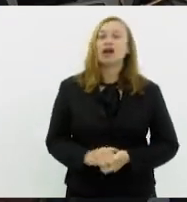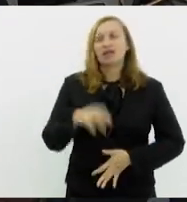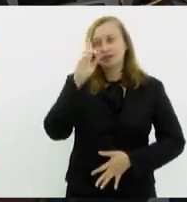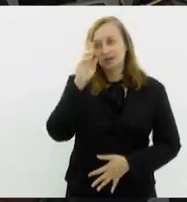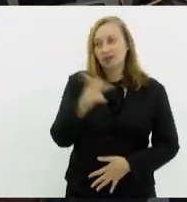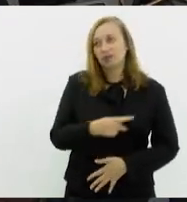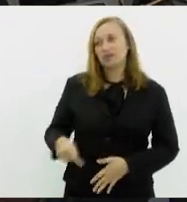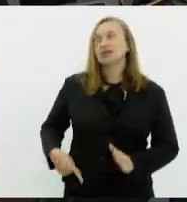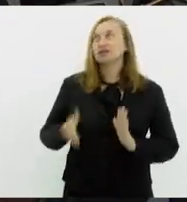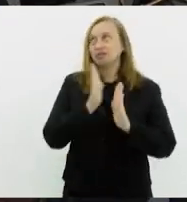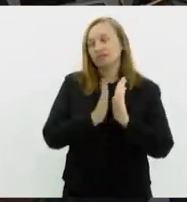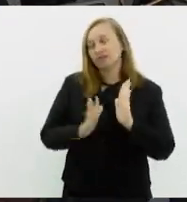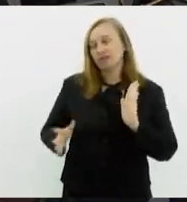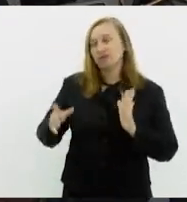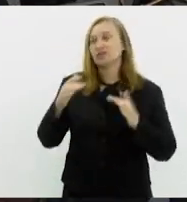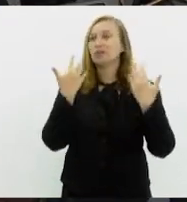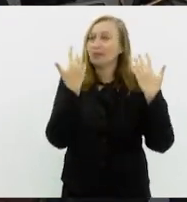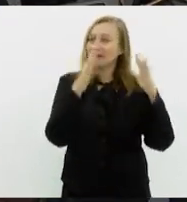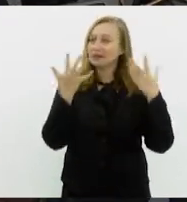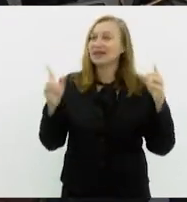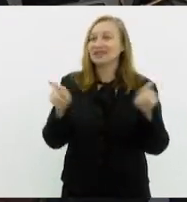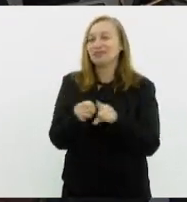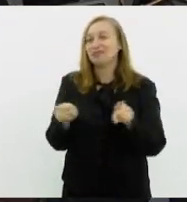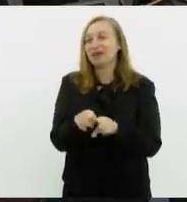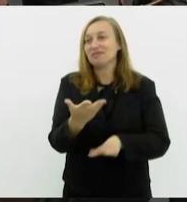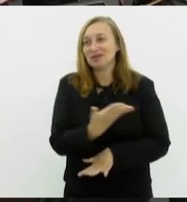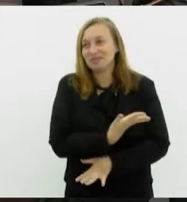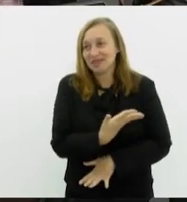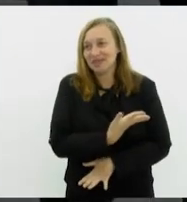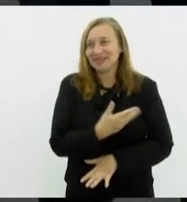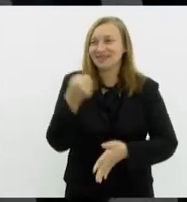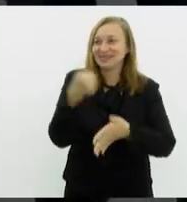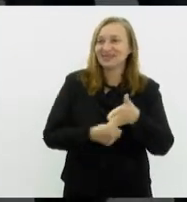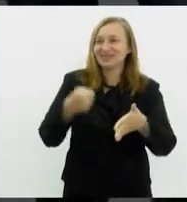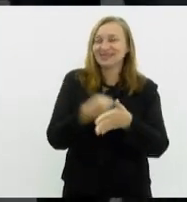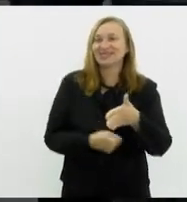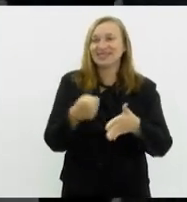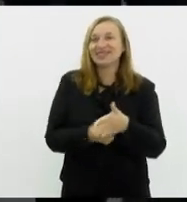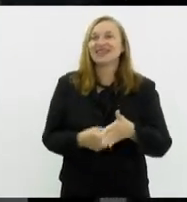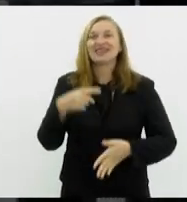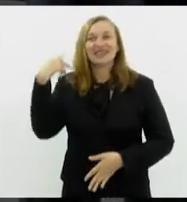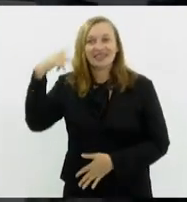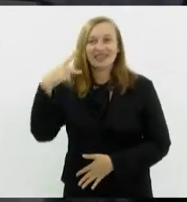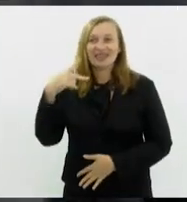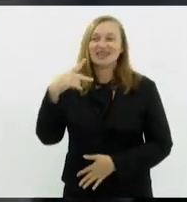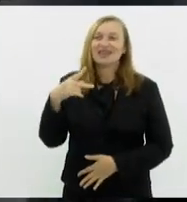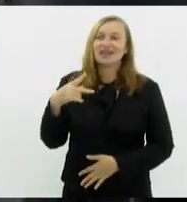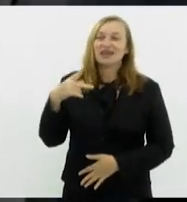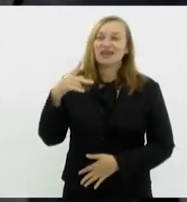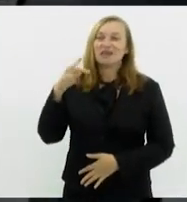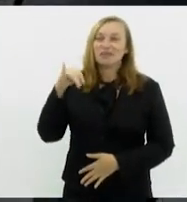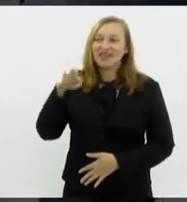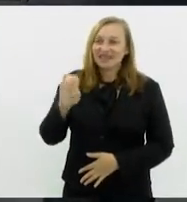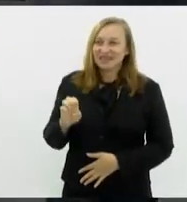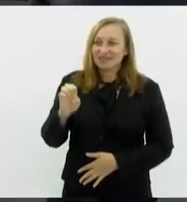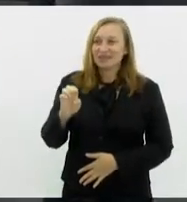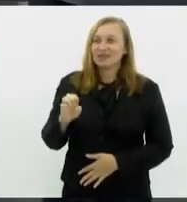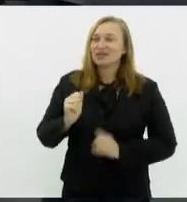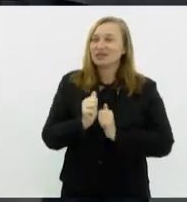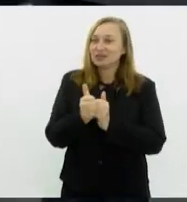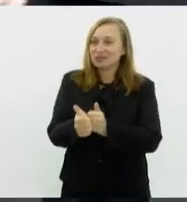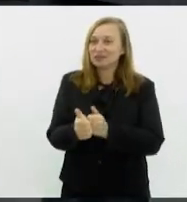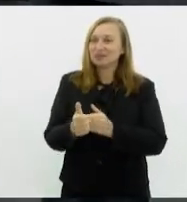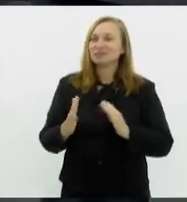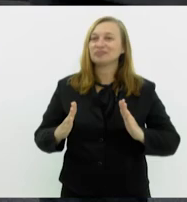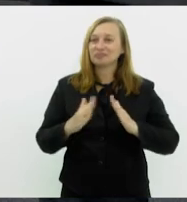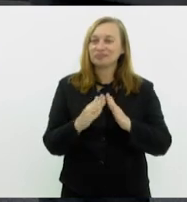brevemente pela ordem, só para saudar também minha companheira de luta, a querida vereadora Beni Brioli, que aqui acompanha a Casa